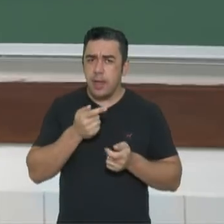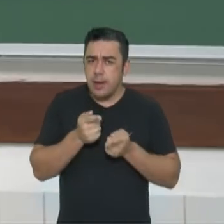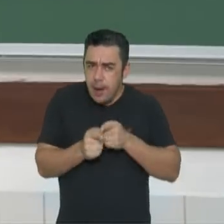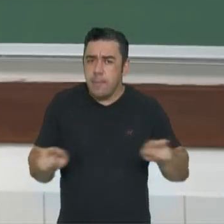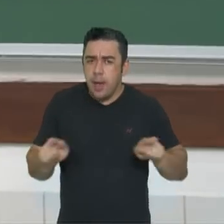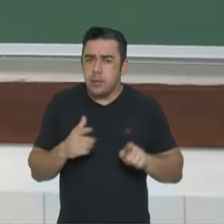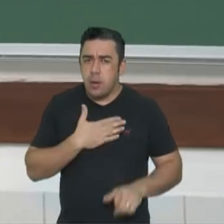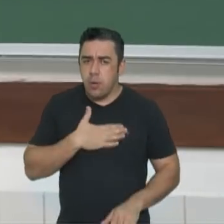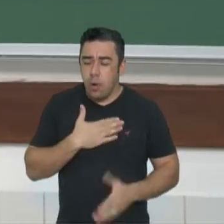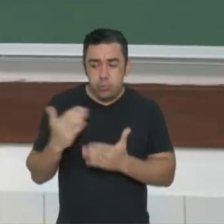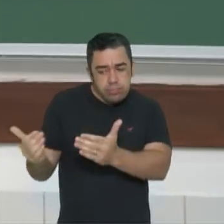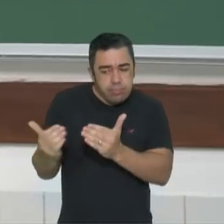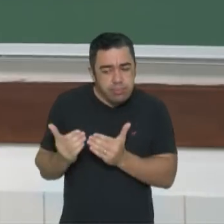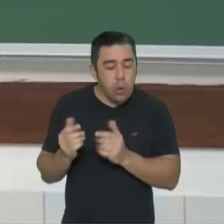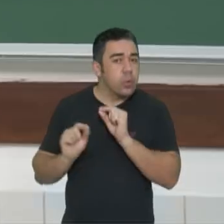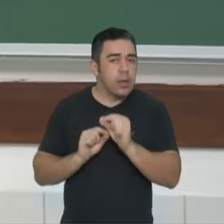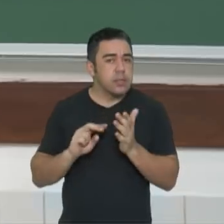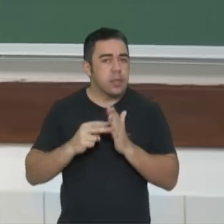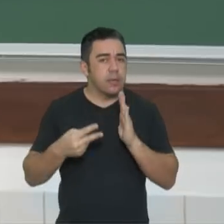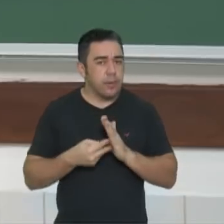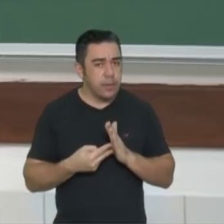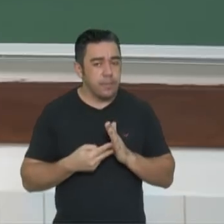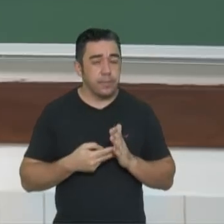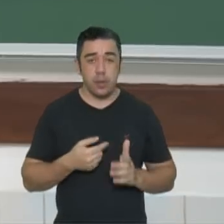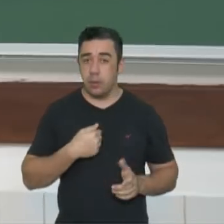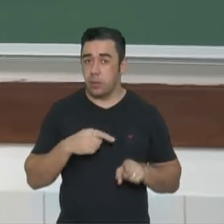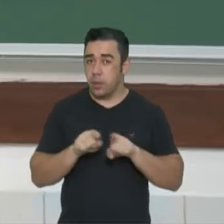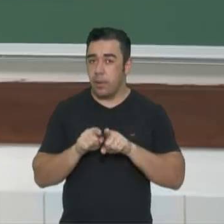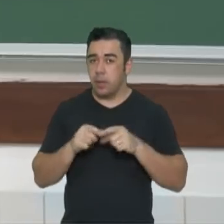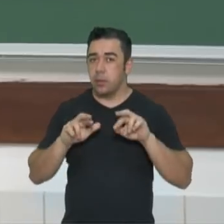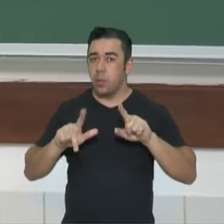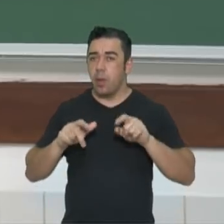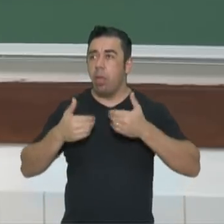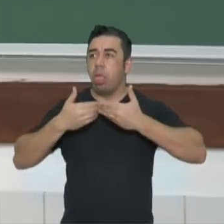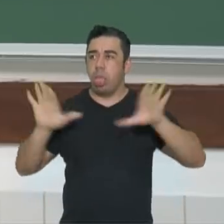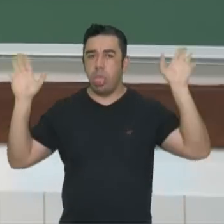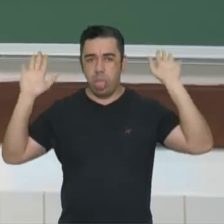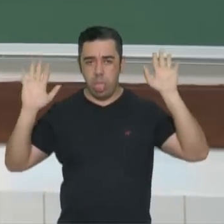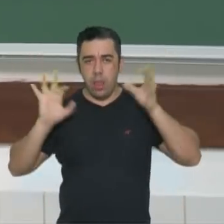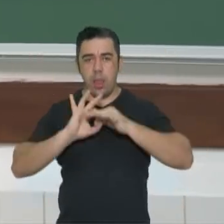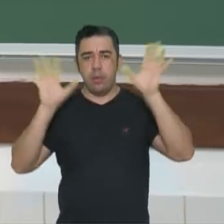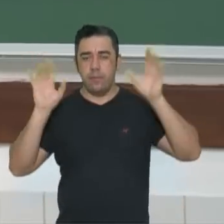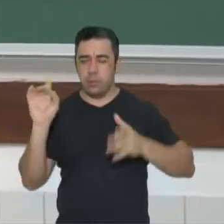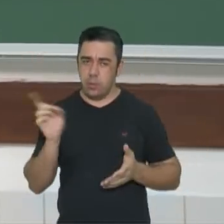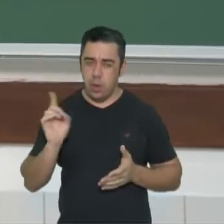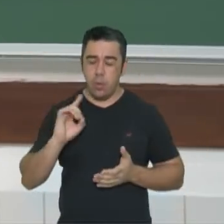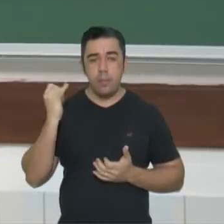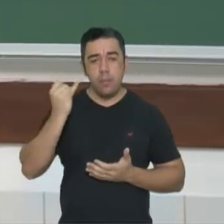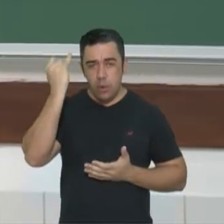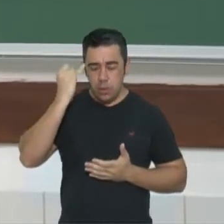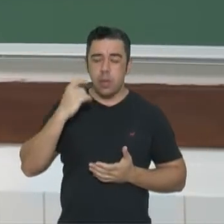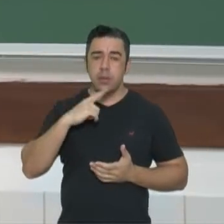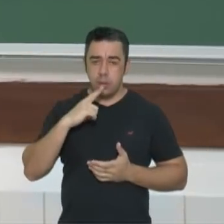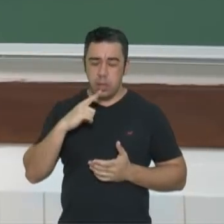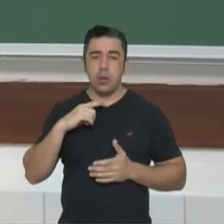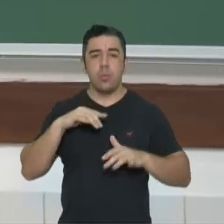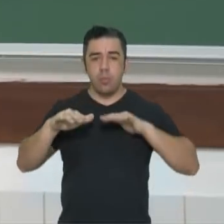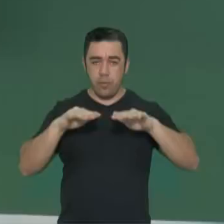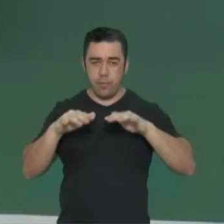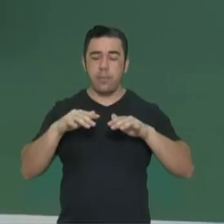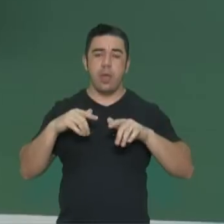puxar a brasa para o meu peixe. Quero dizer o seguinte, eu também não dá para descambar, óbvio, mas que é importante, a língua está em movimento, isso é